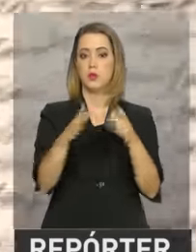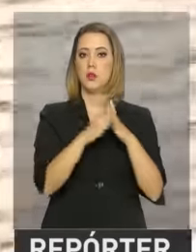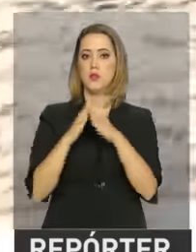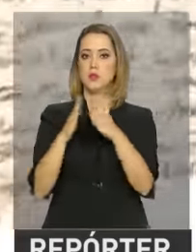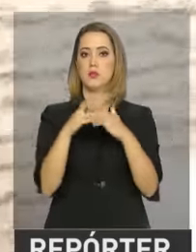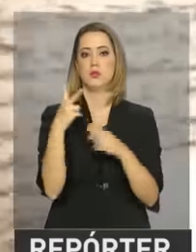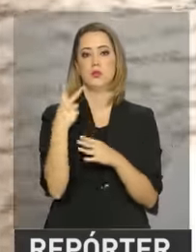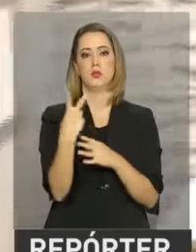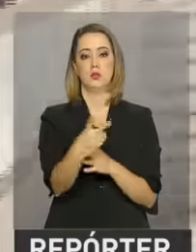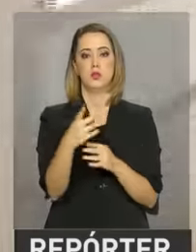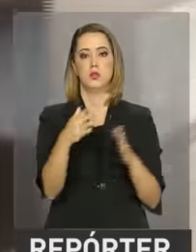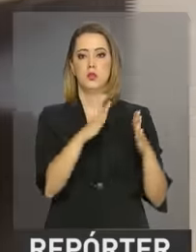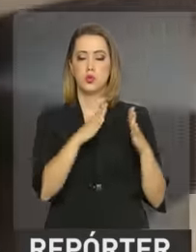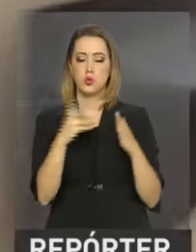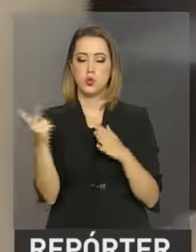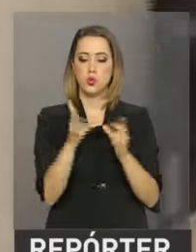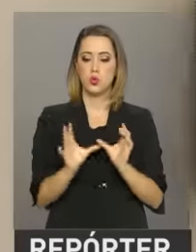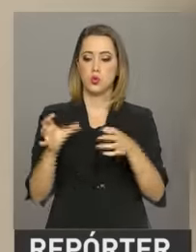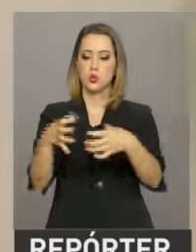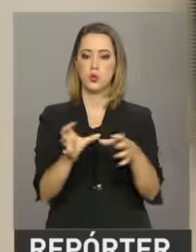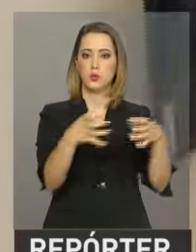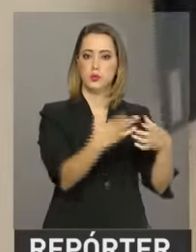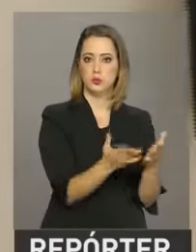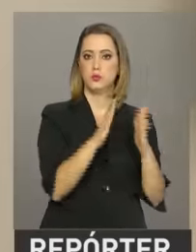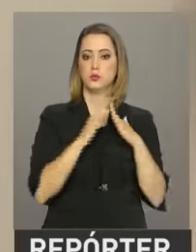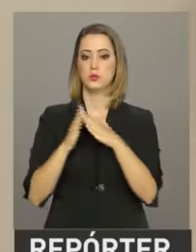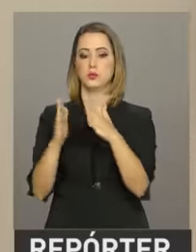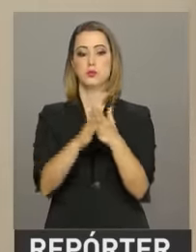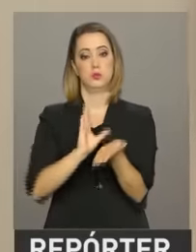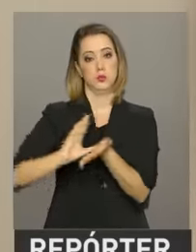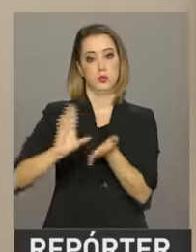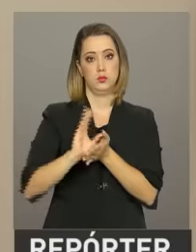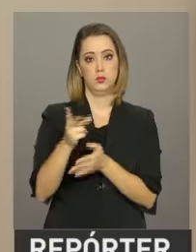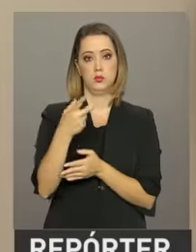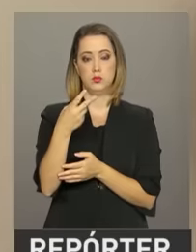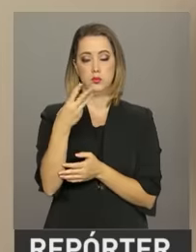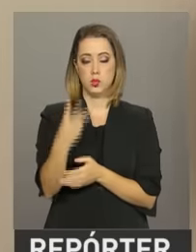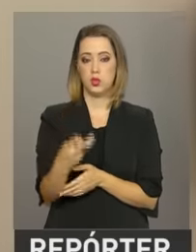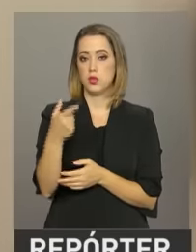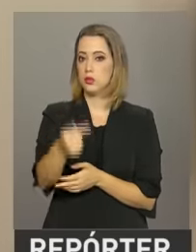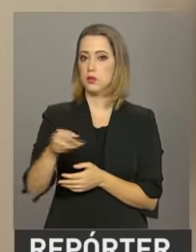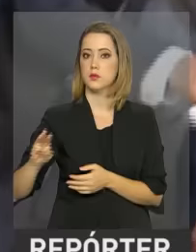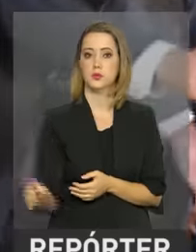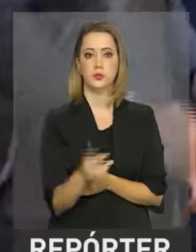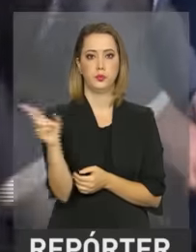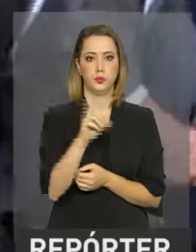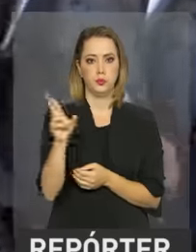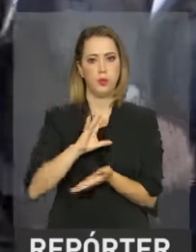dois residenciais o apti e o IP que tiveram investimentos de R 37 milhões deais e devem beneficiar quase